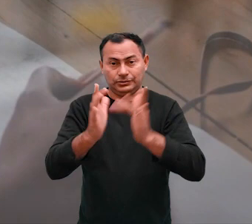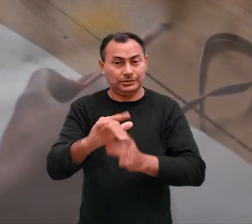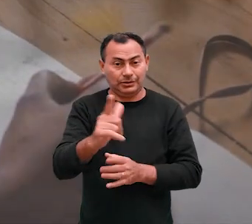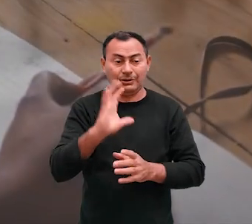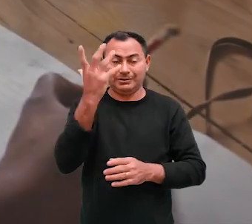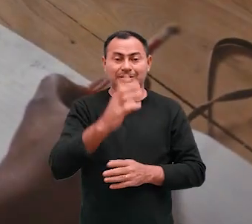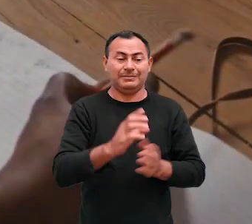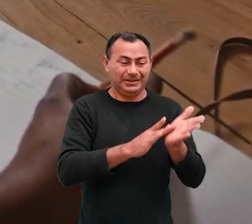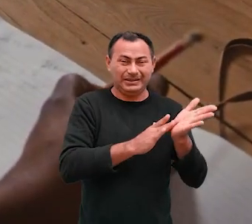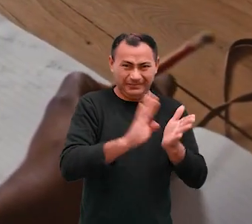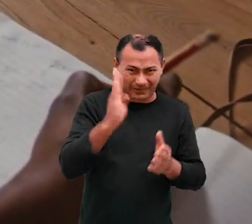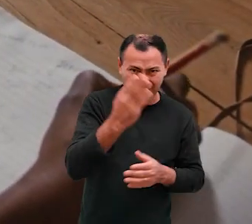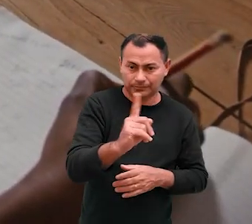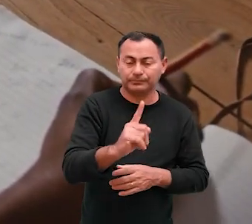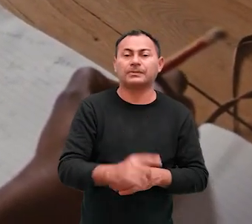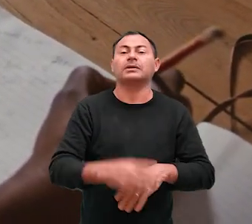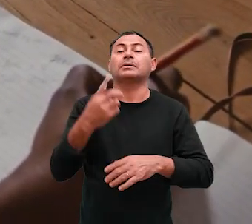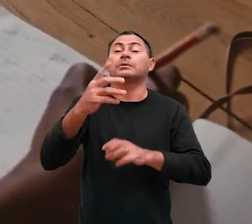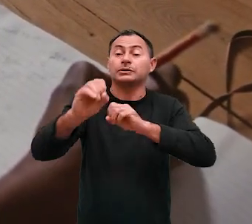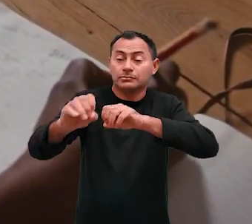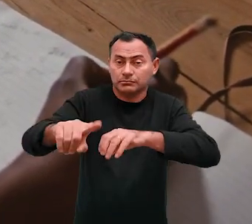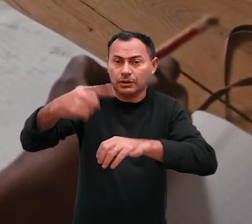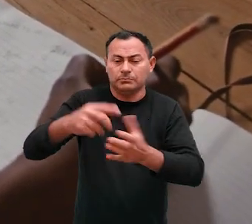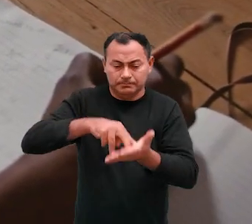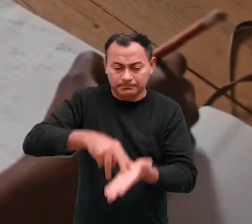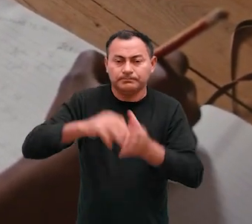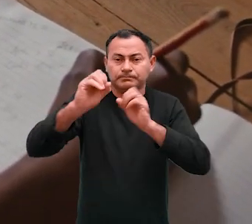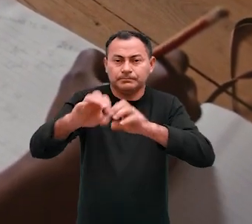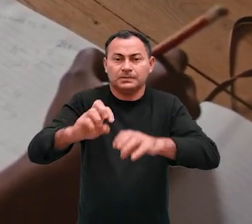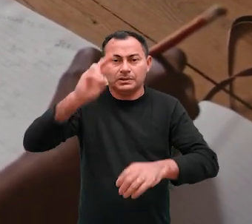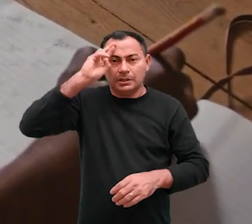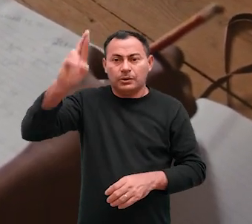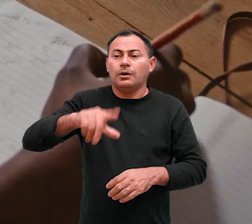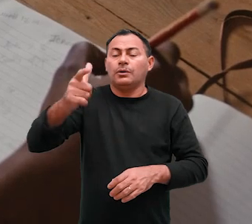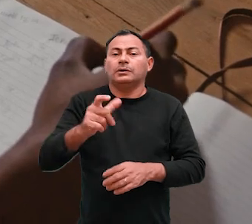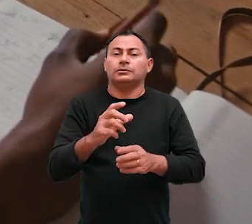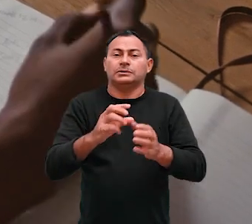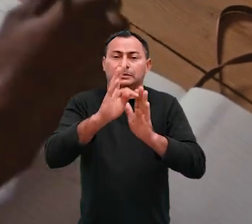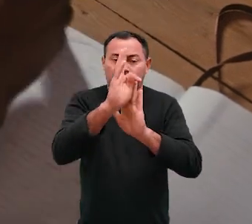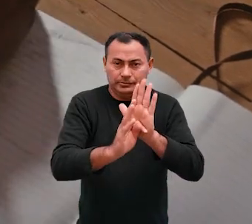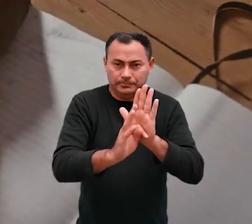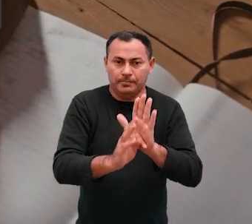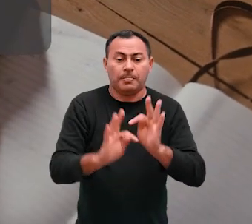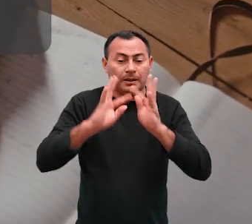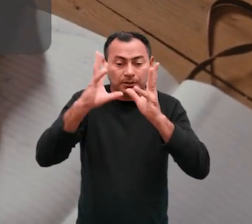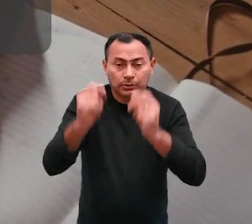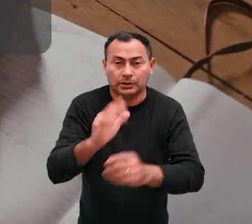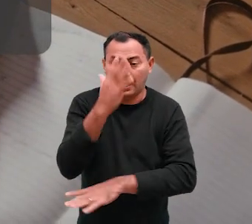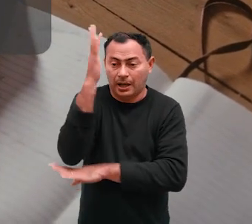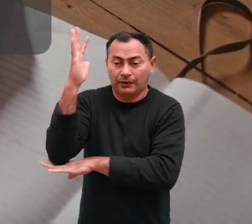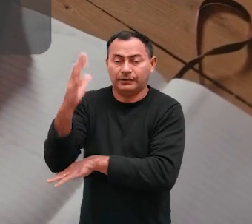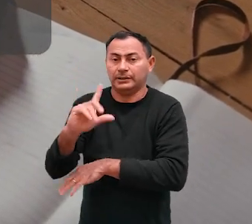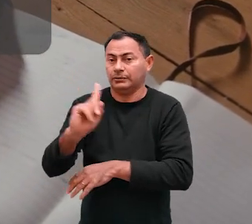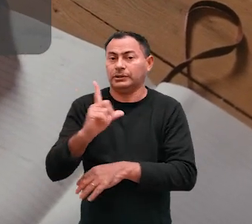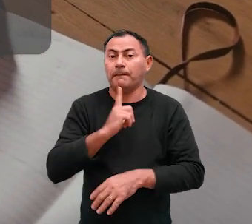Cristo. A seguir, temos o seguinte ensino, que é consistente com o ensino do Senhor em outras passagens. Toda árvore